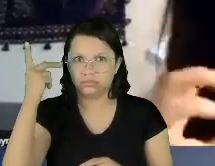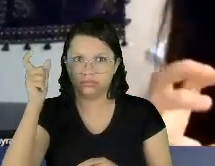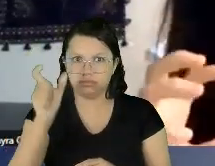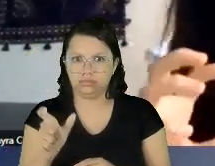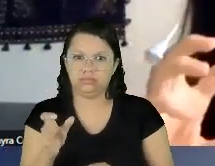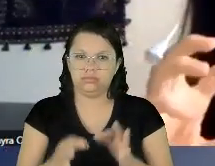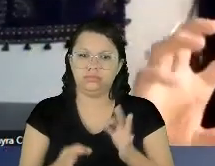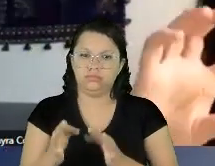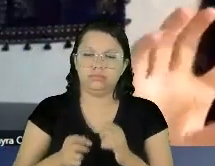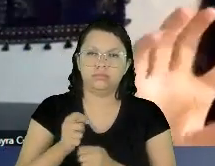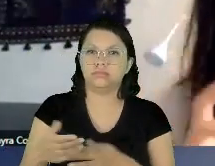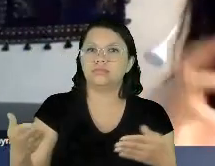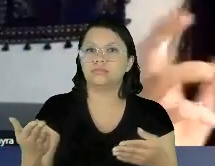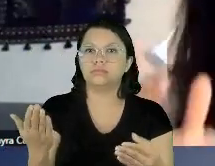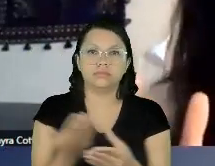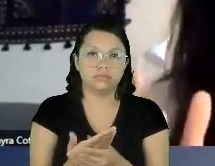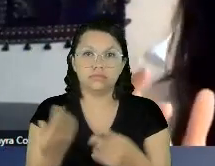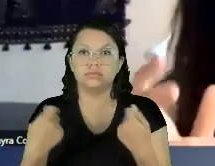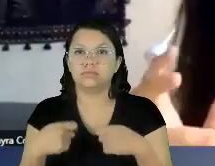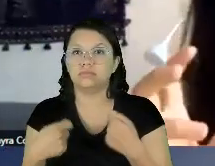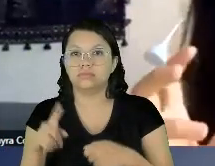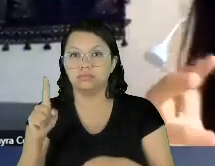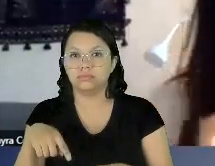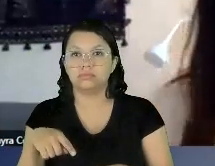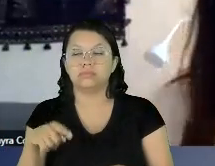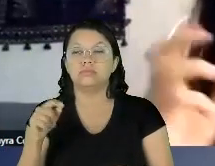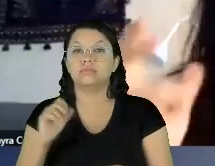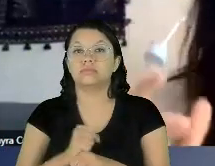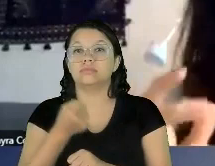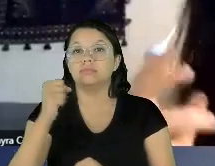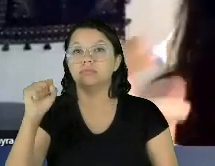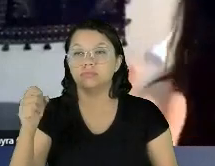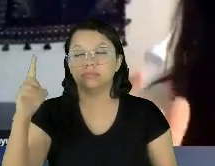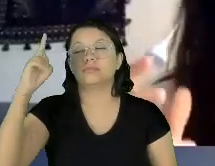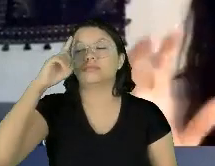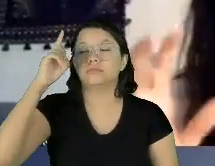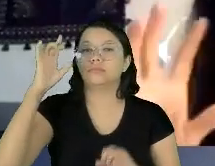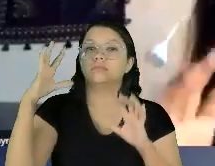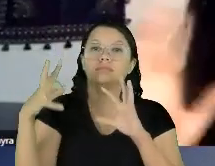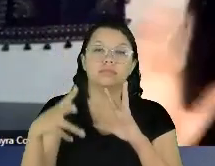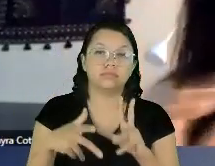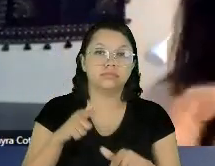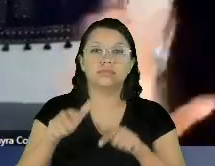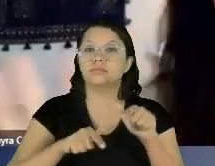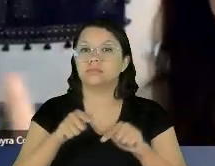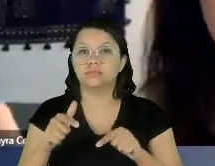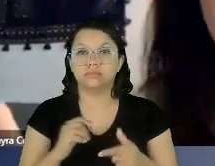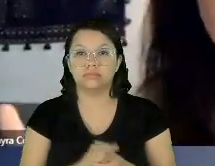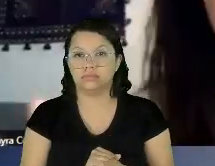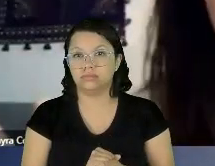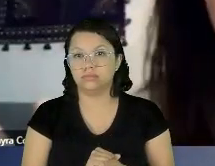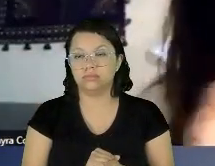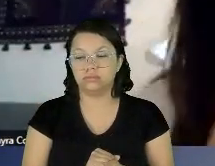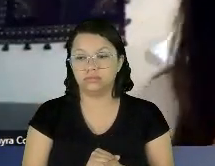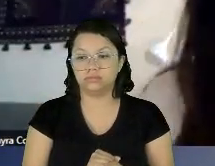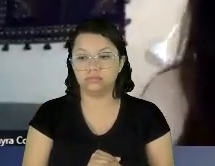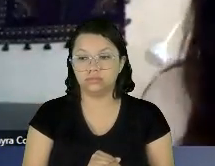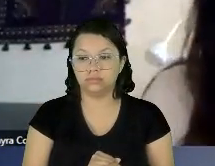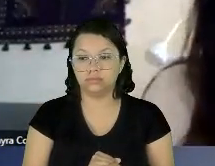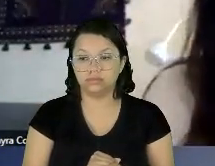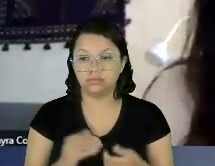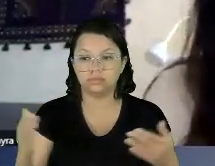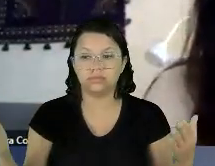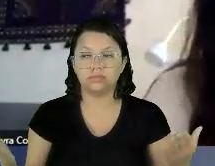especialmente de quem vai julgar essas ações, precisa ser ainda maior no dia a dia em todas as suas condutas,